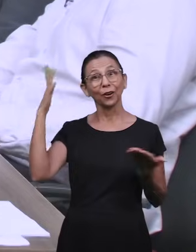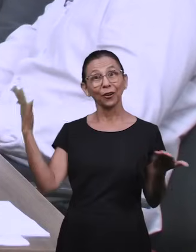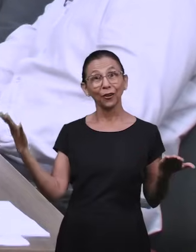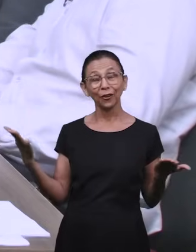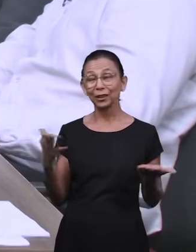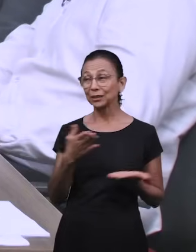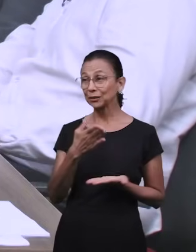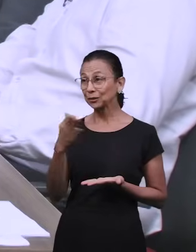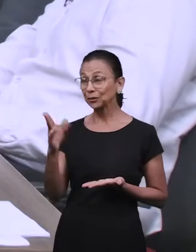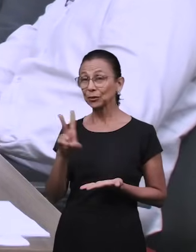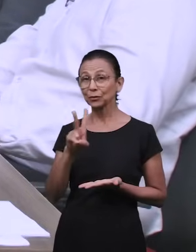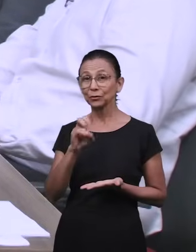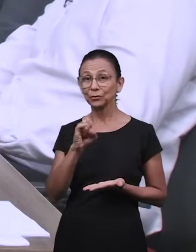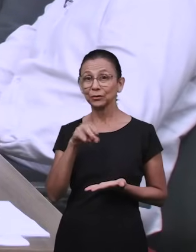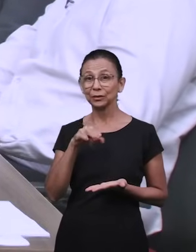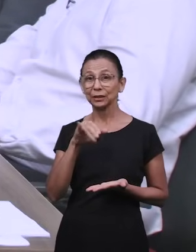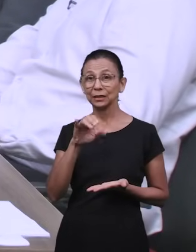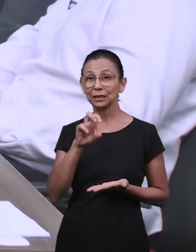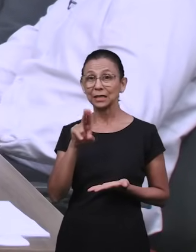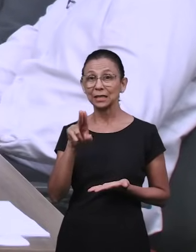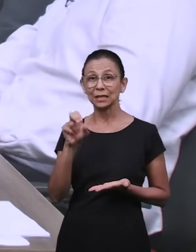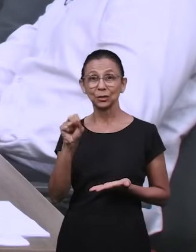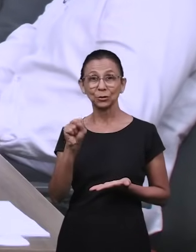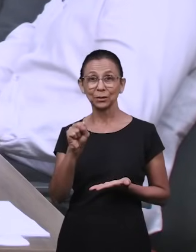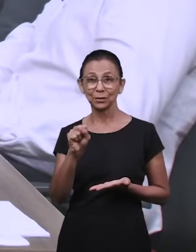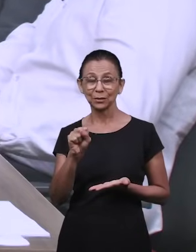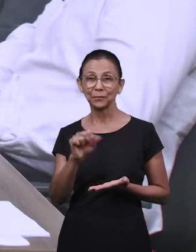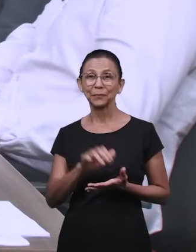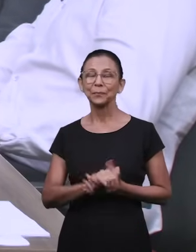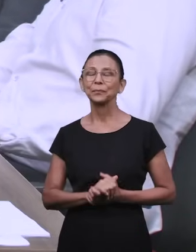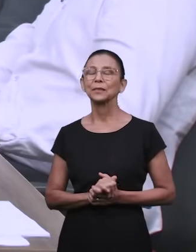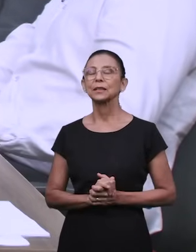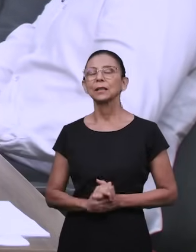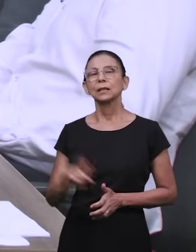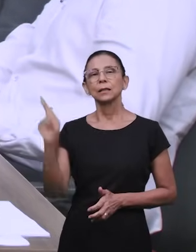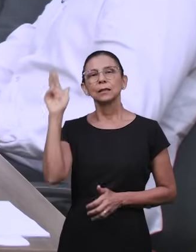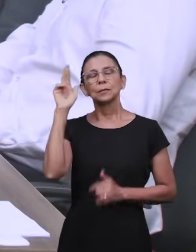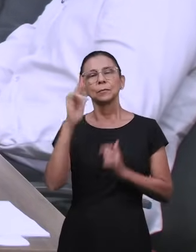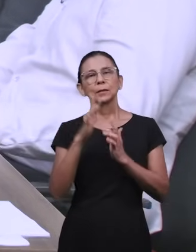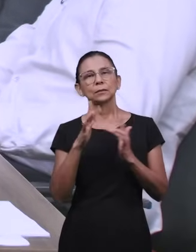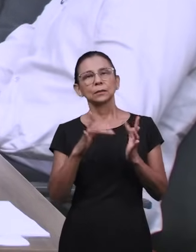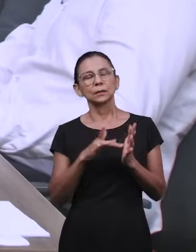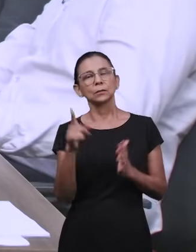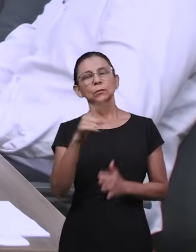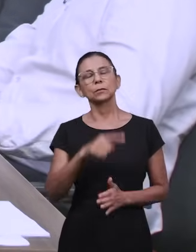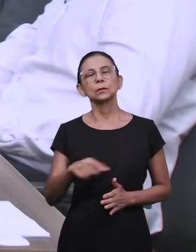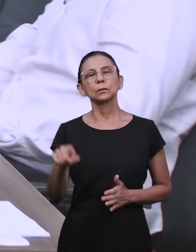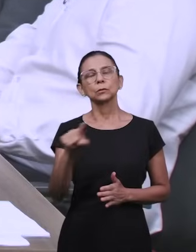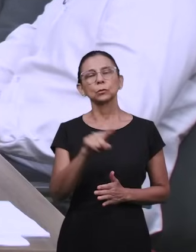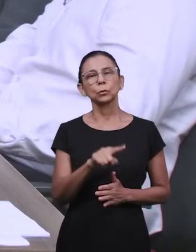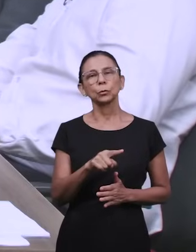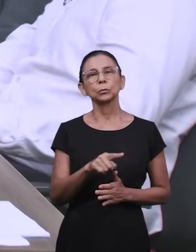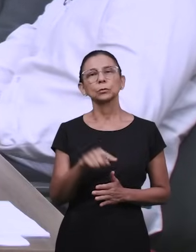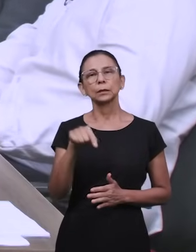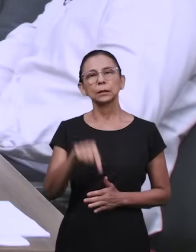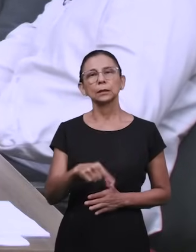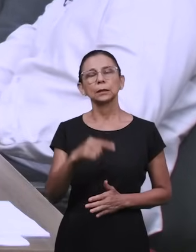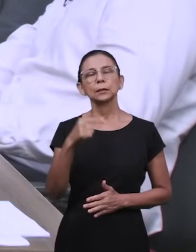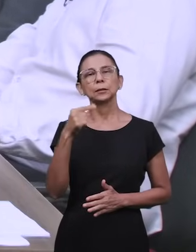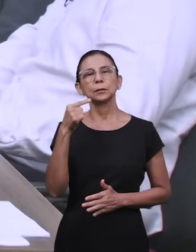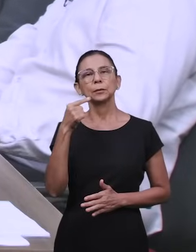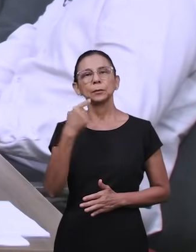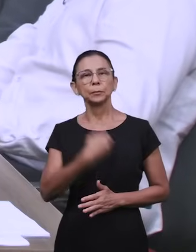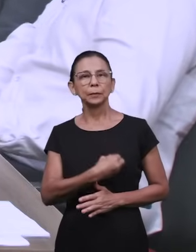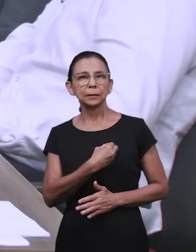história também com nosso irmão Vinícius, que tem nos acompanhado aí nessa jornada. Amém. Pai do Senhor Willer, né? Pai do Senhor aos irmãos, e